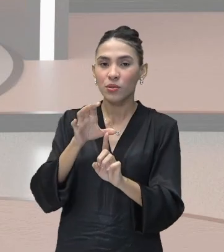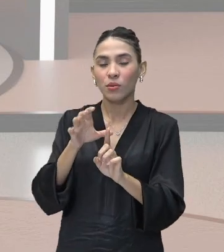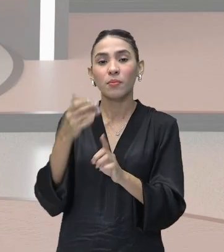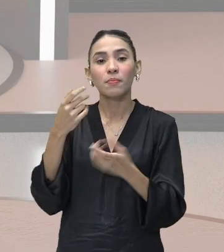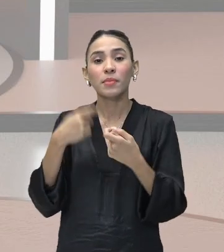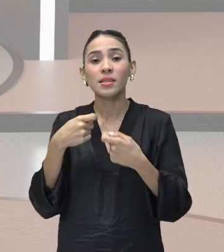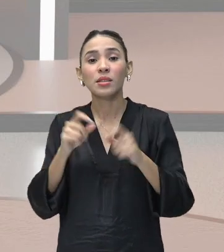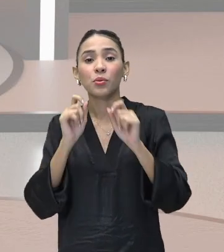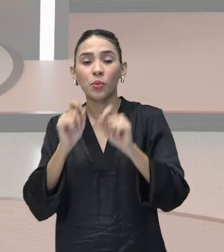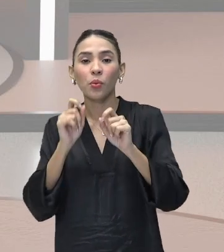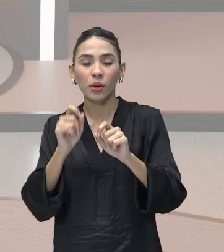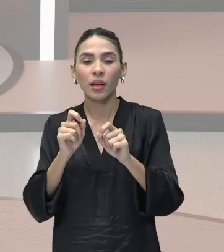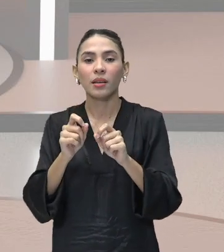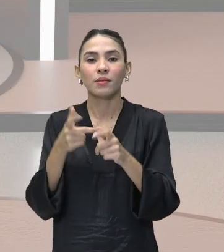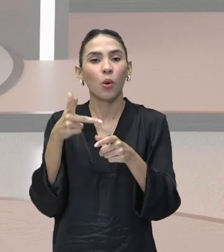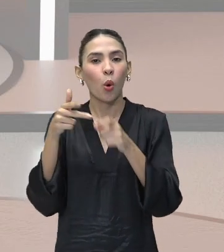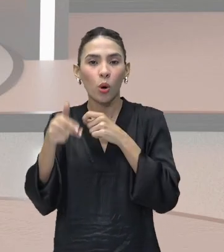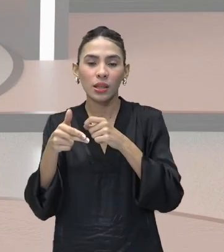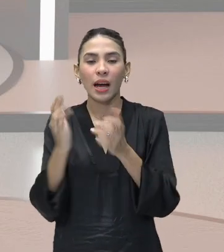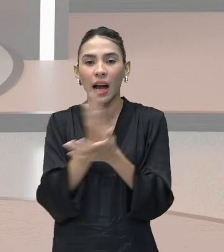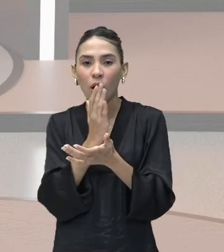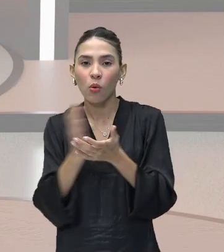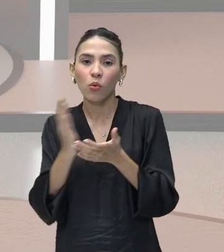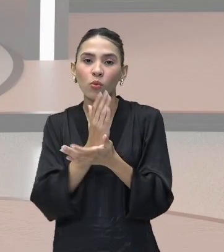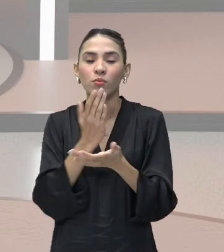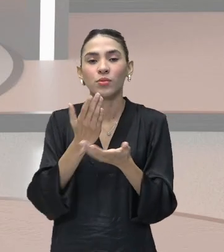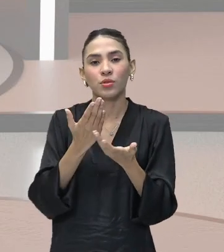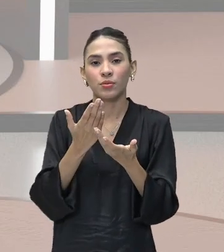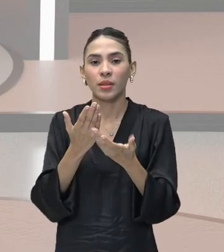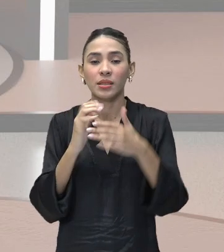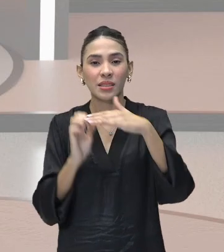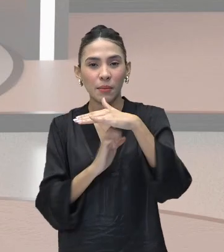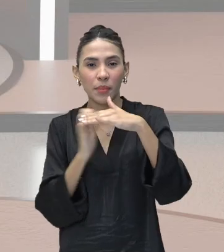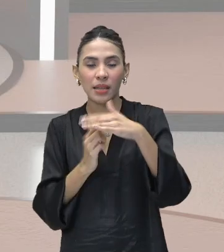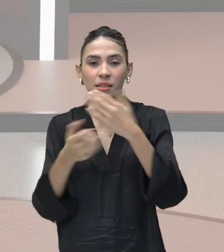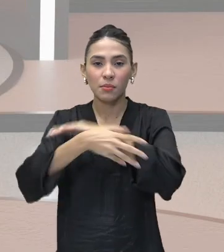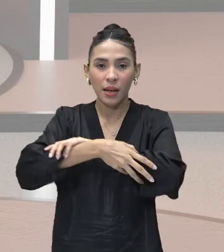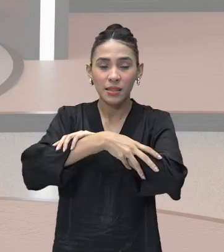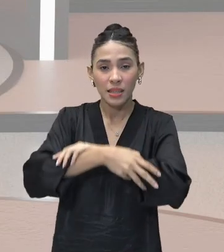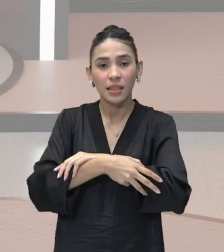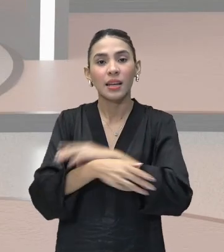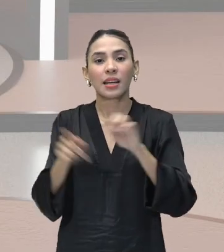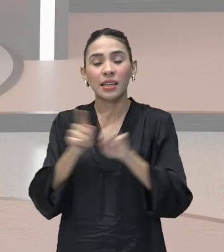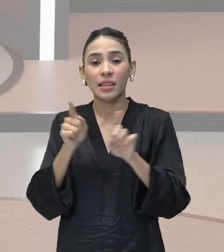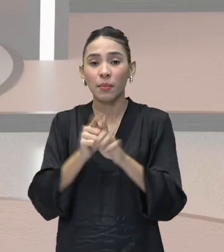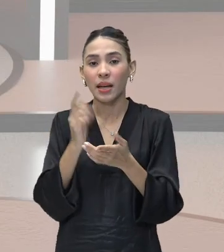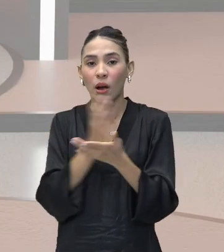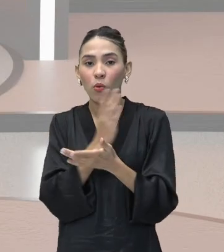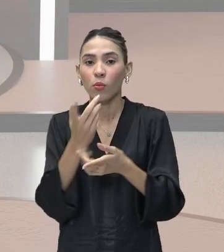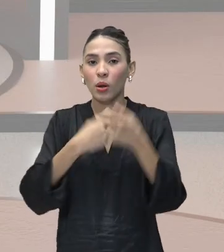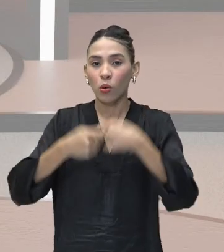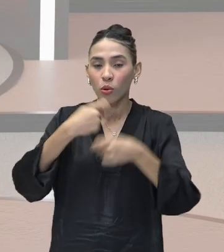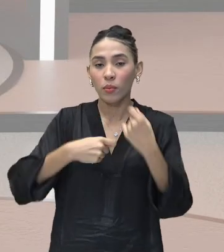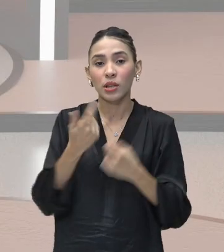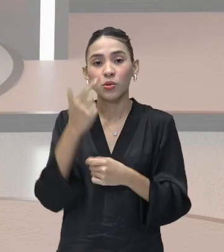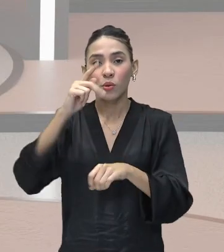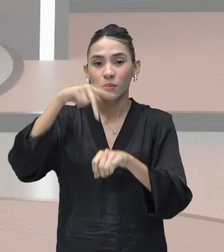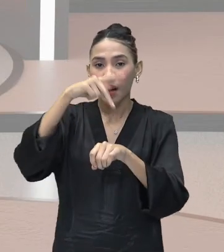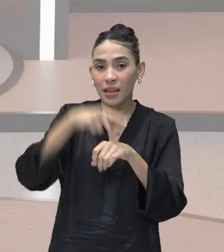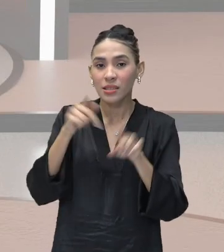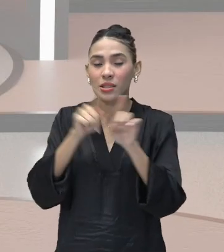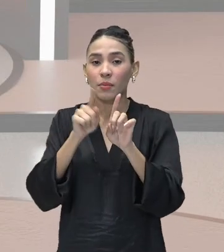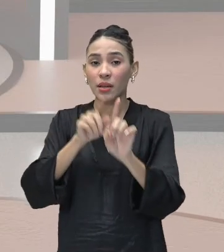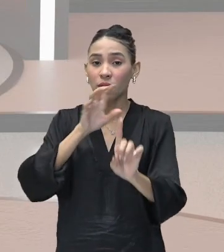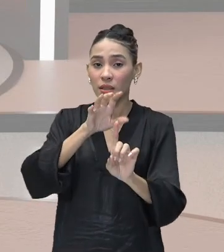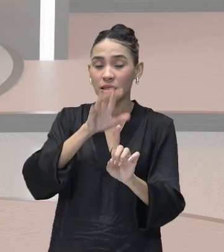que a economia de outras nações também fosse afetada. Inclusive a economia brasileira, que na